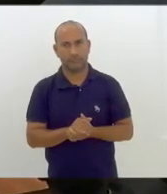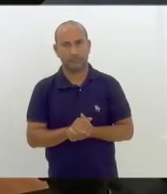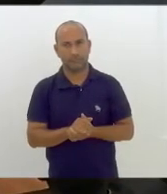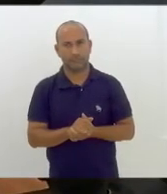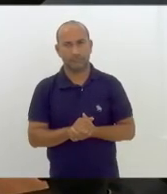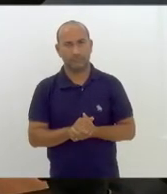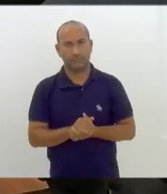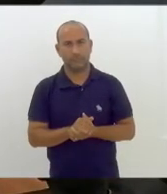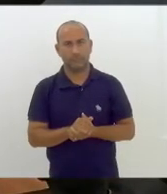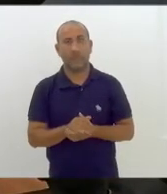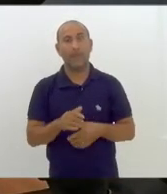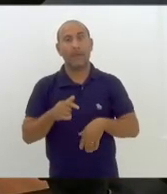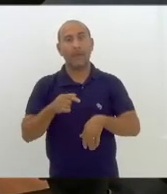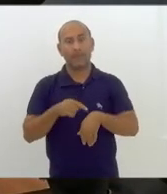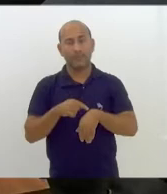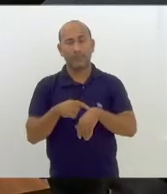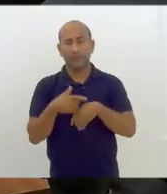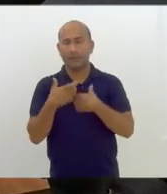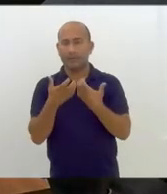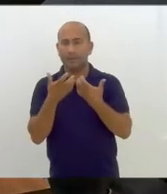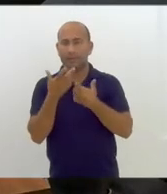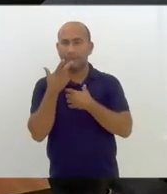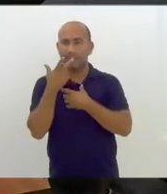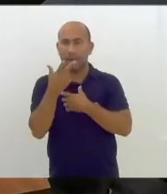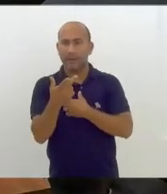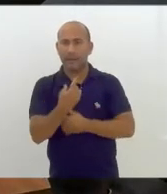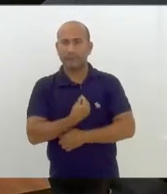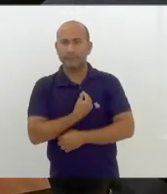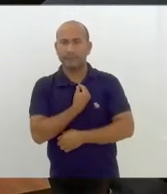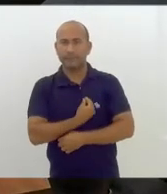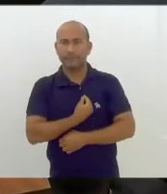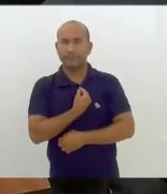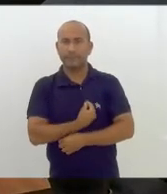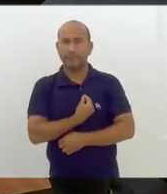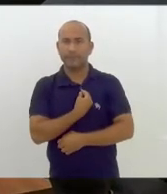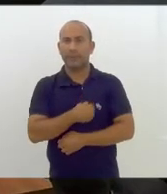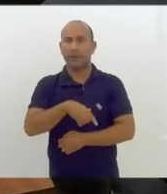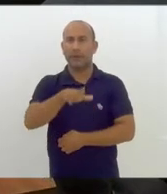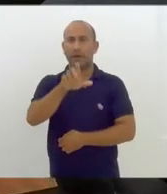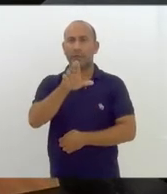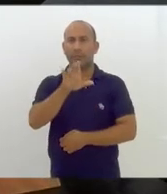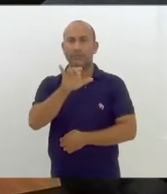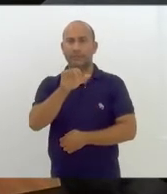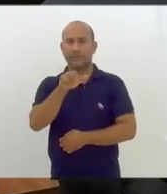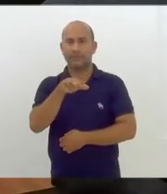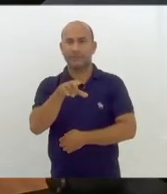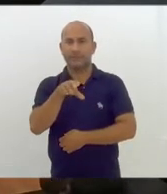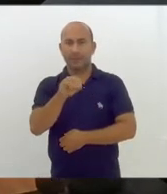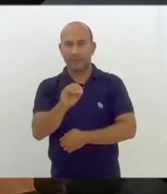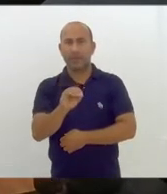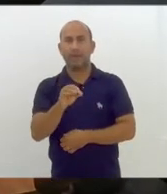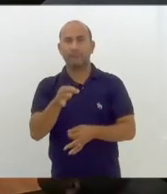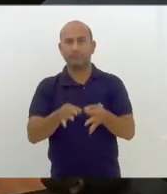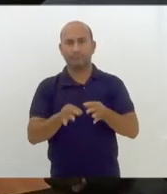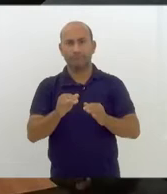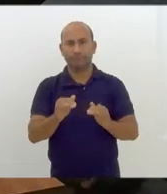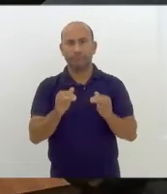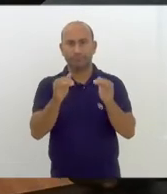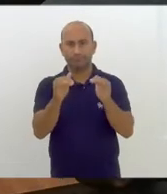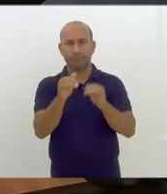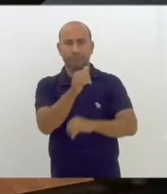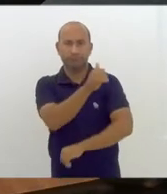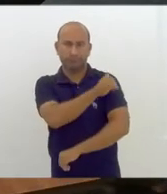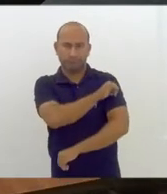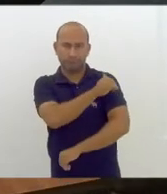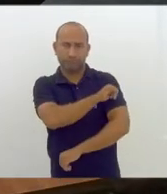Nesse momento, queria registrar a presença do excelentíssimo senhor Luciano Silva Barreto, desembargador do Tribunal de Justiça do Rio de